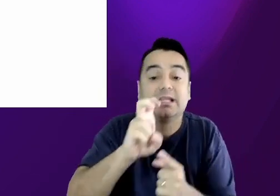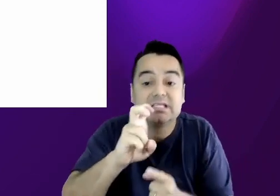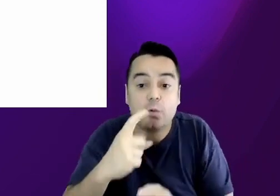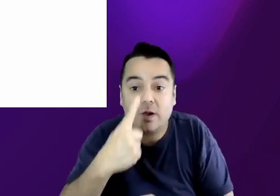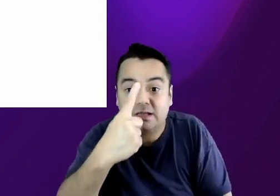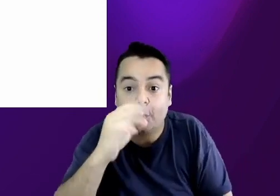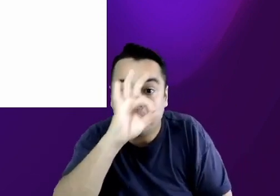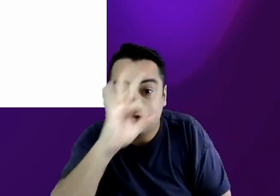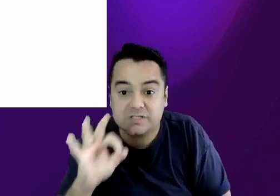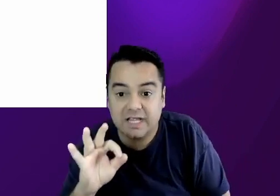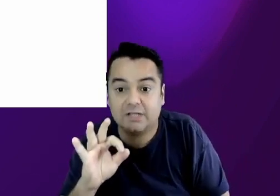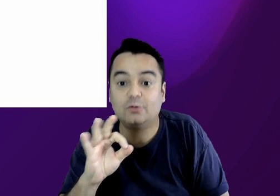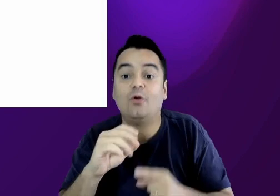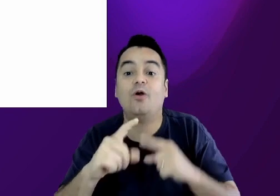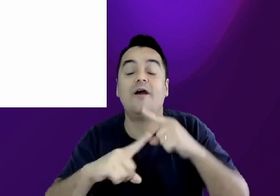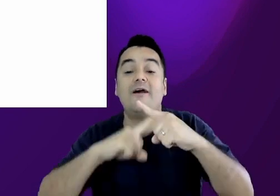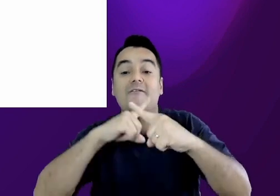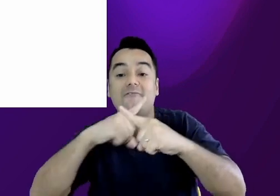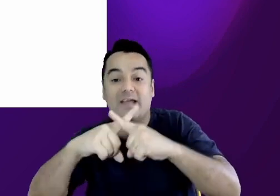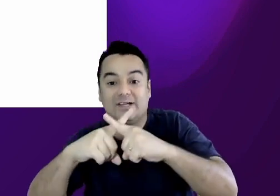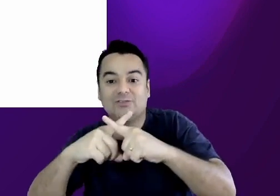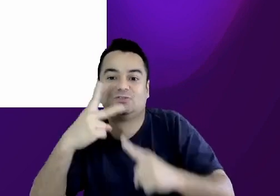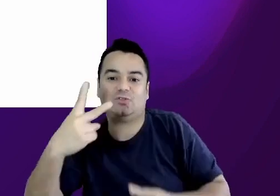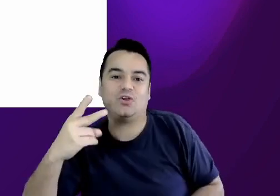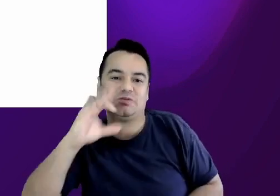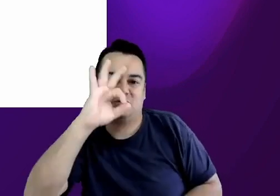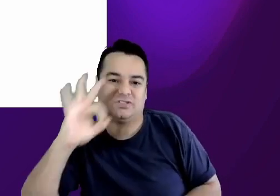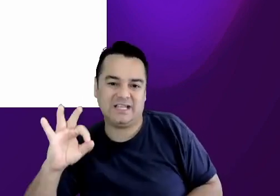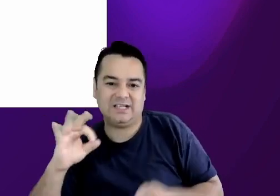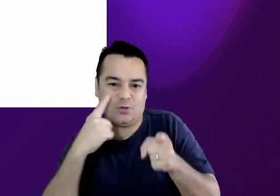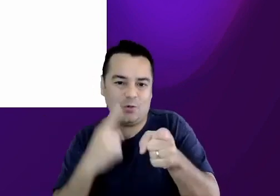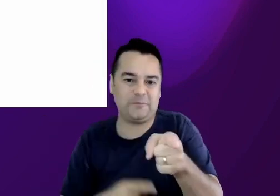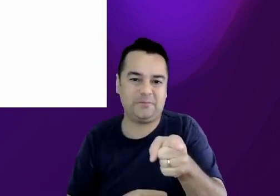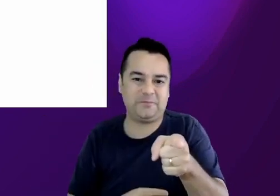versus 2% nos pacientes que fizeram